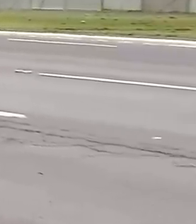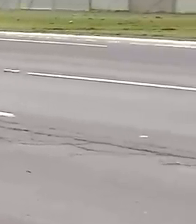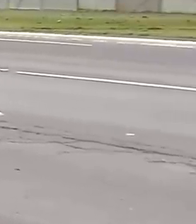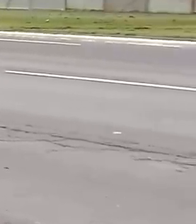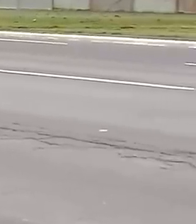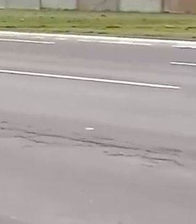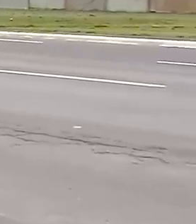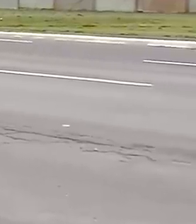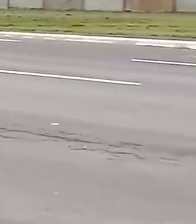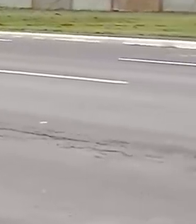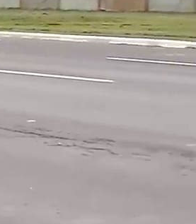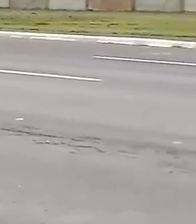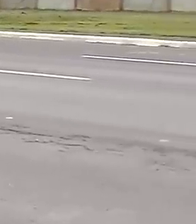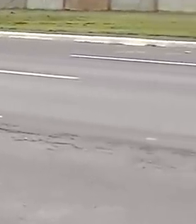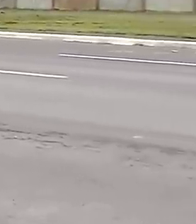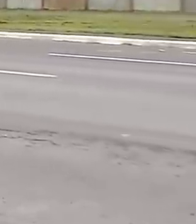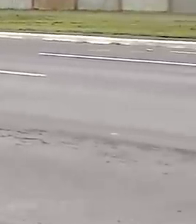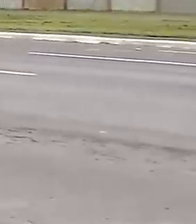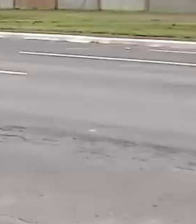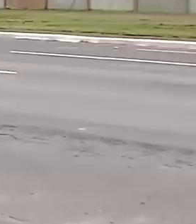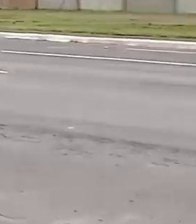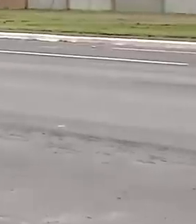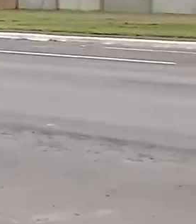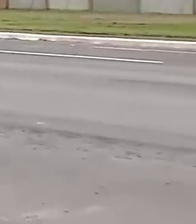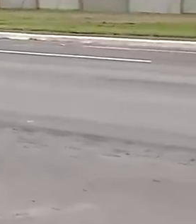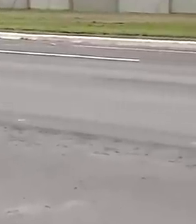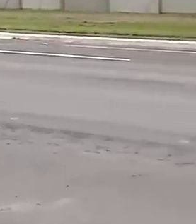Tchau, tchau.